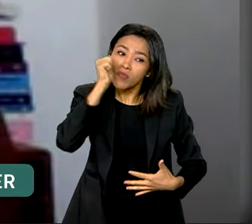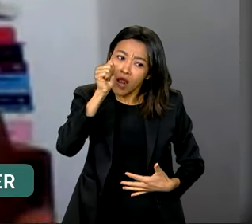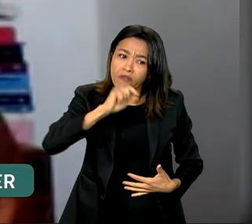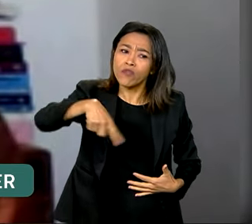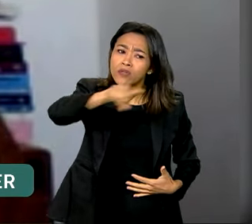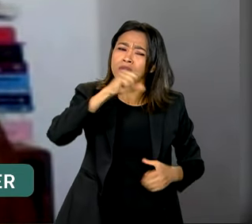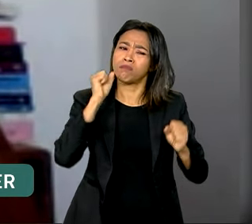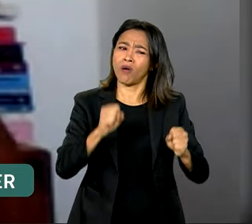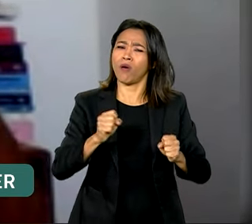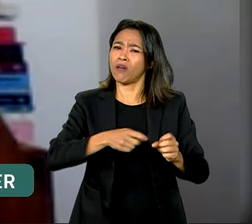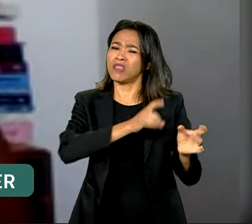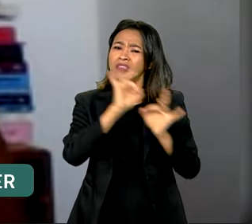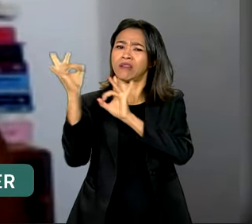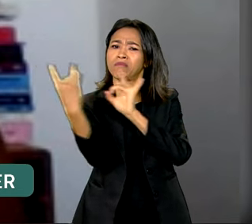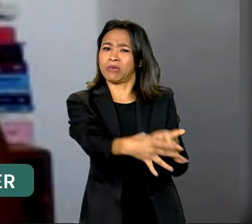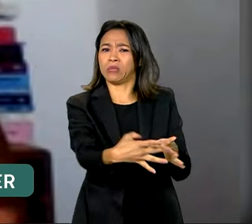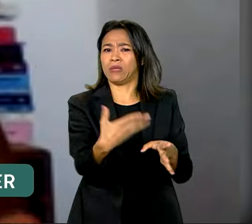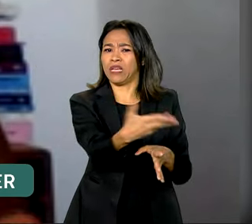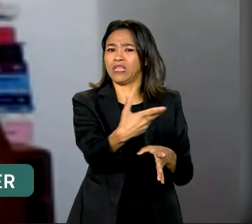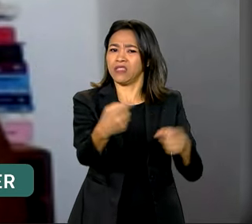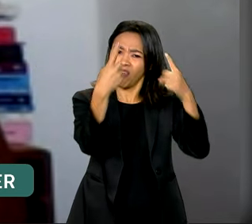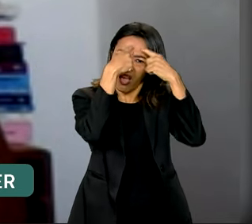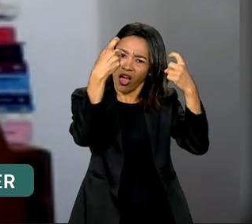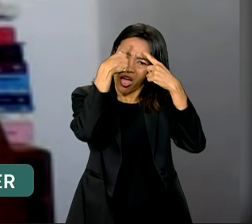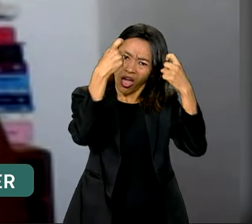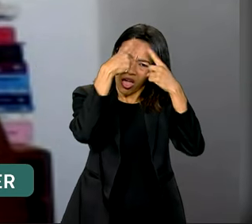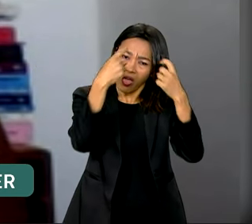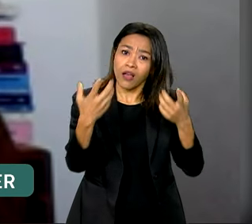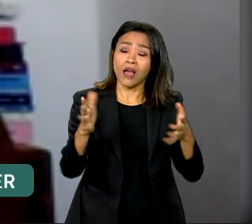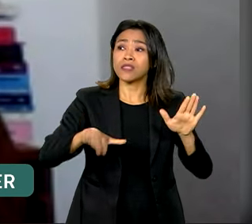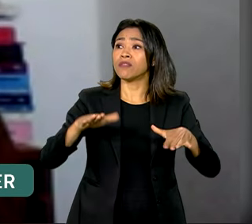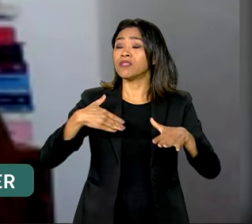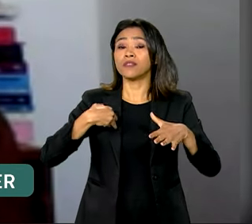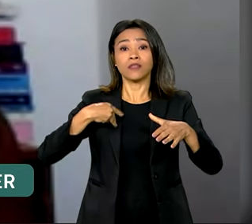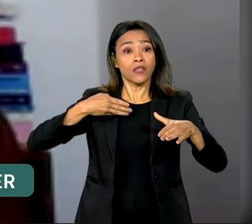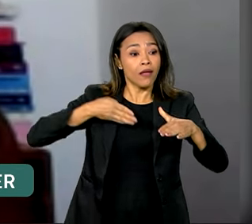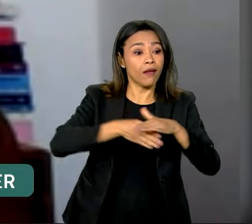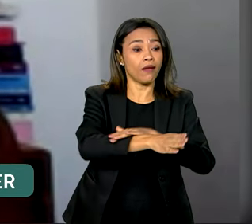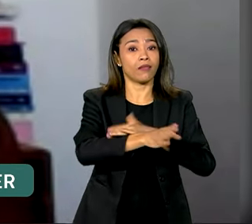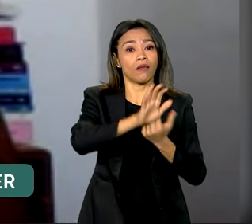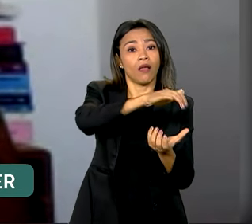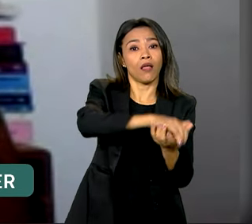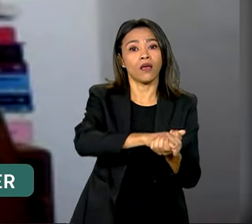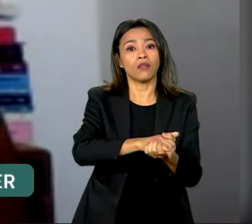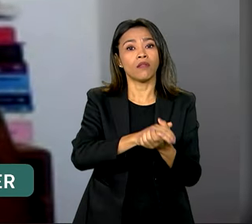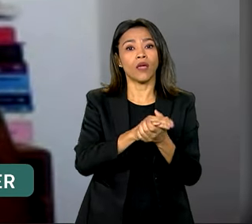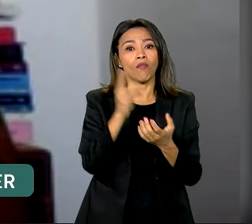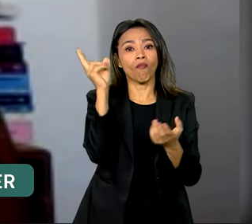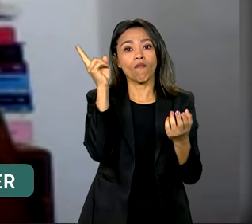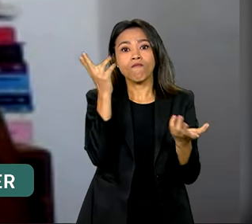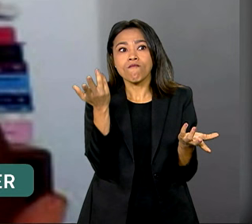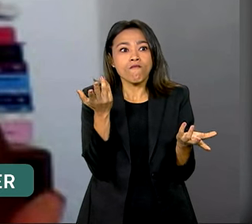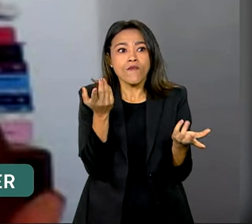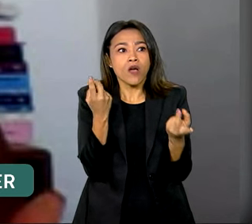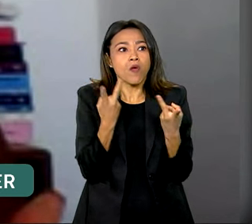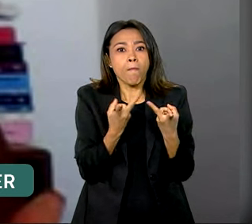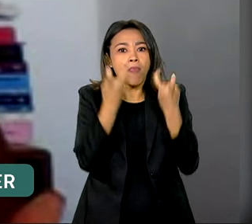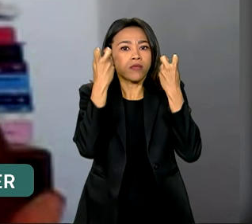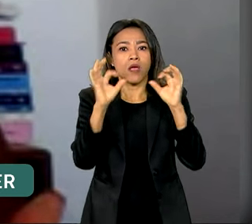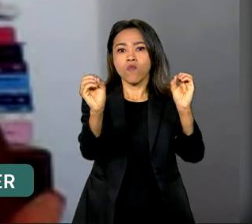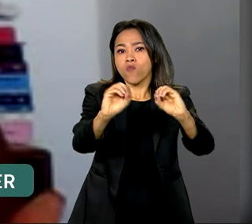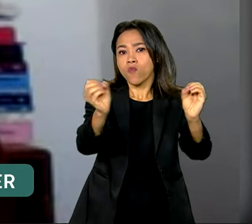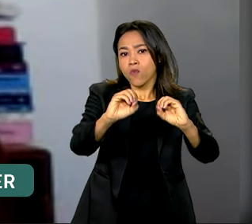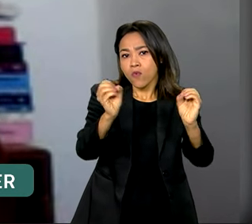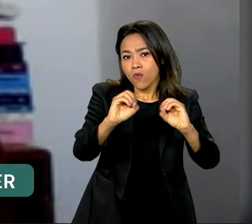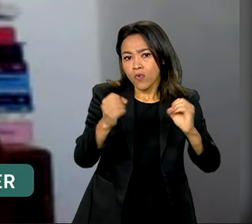sair desse ciclo. Embora a gente entre sem que a gente perceba e a gente se mantém dentro, mesmo que a